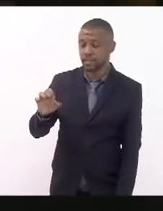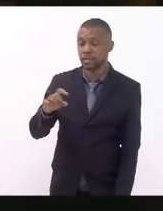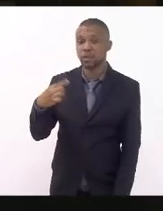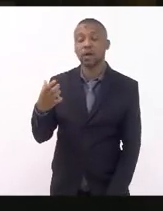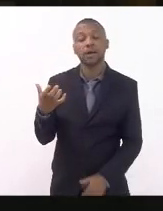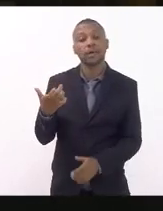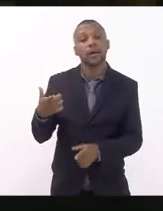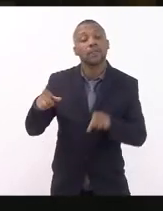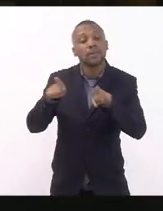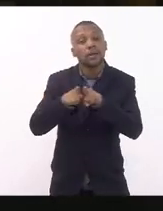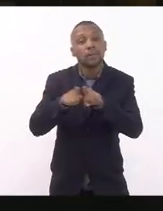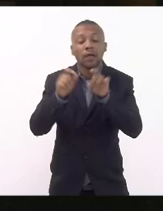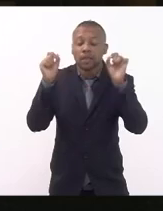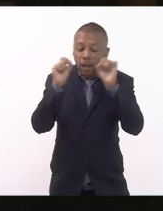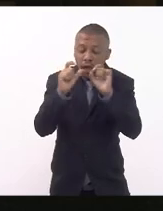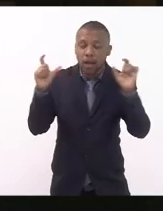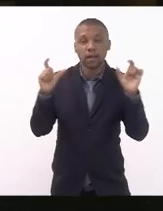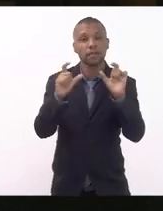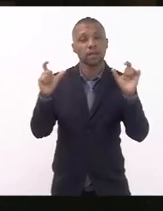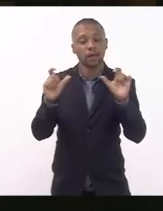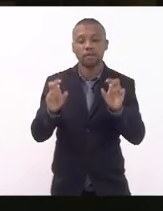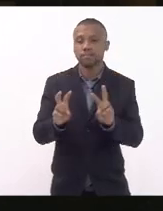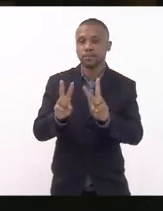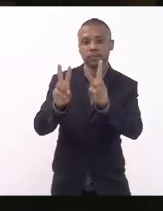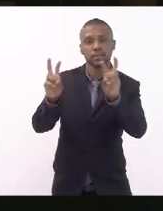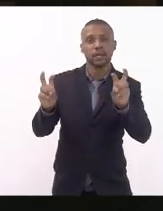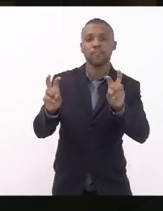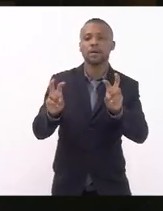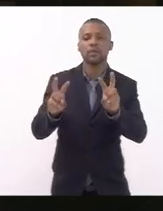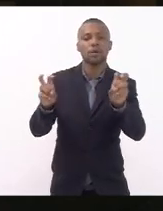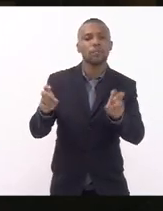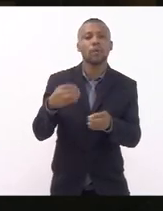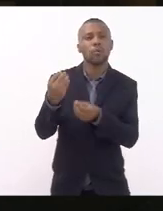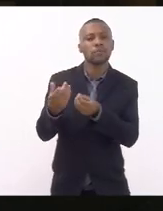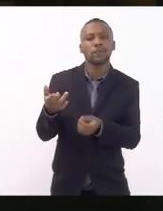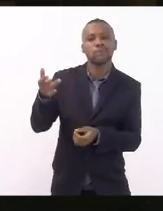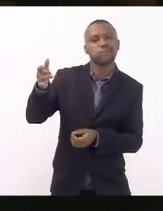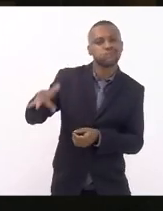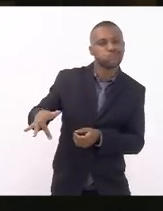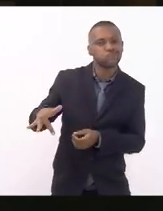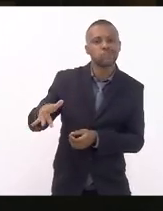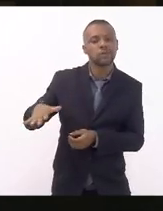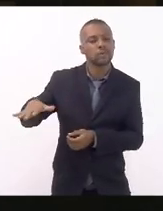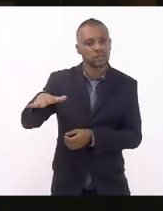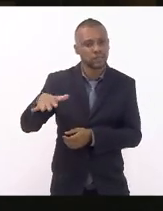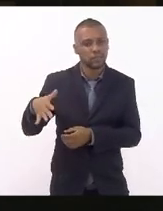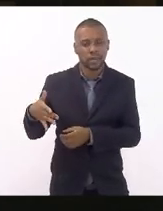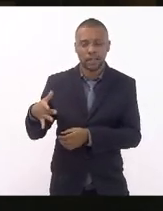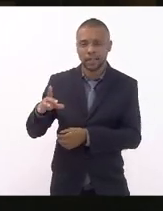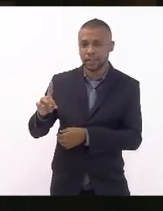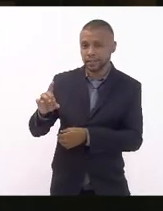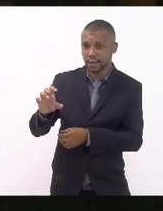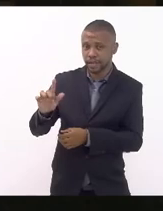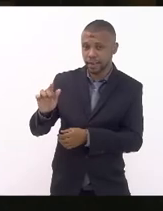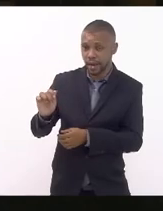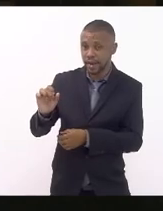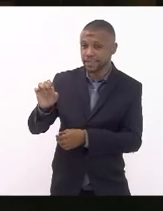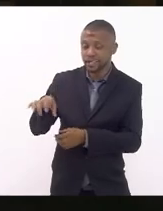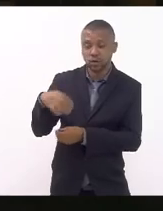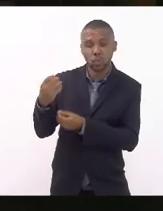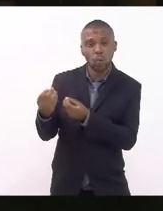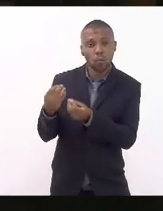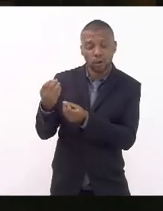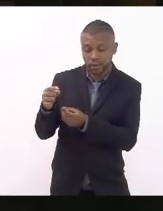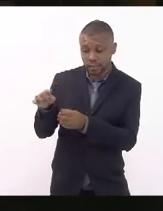inclusive, chamar a atenção para esse tema do sucateamento do da Degase e o quanto que